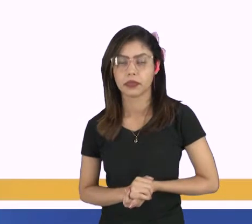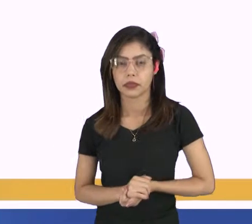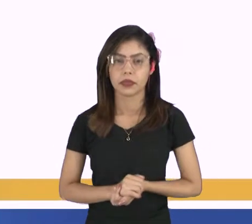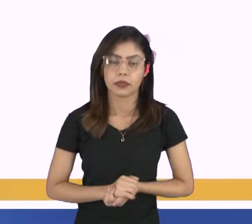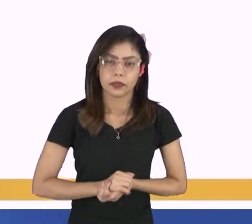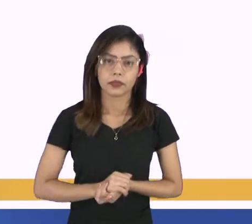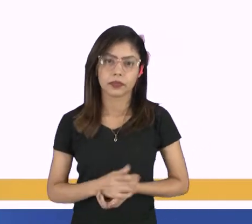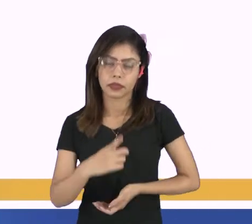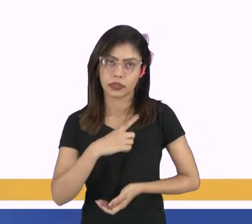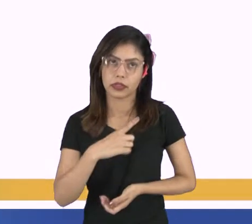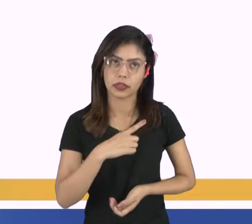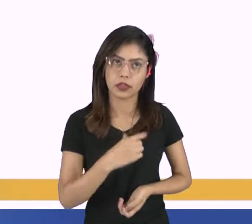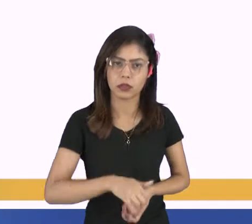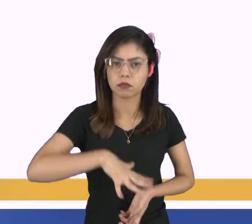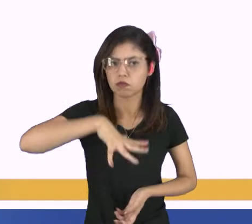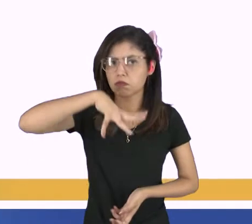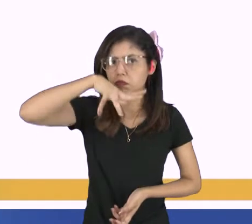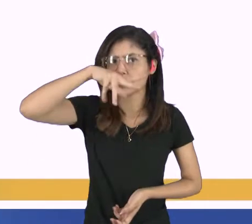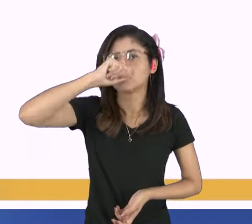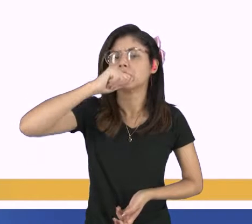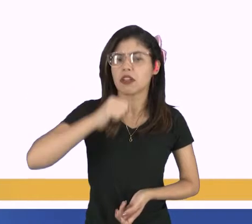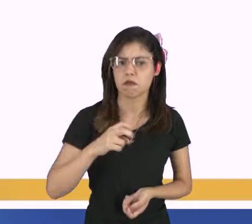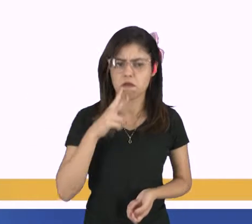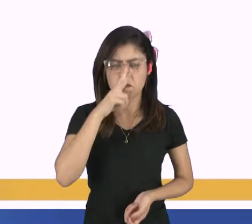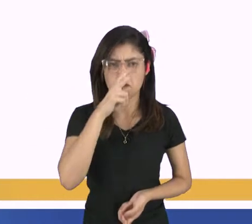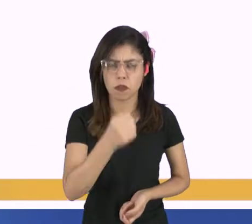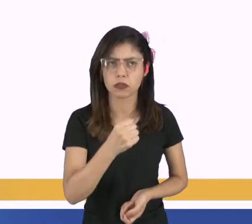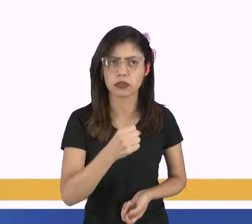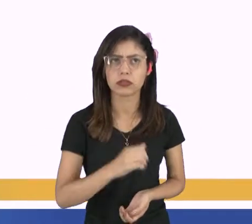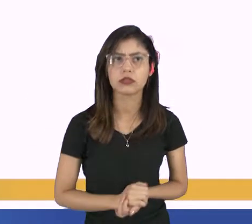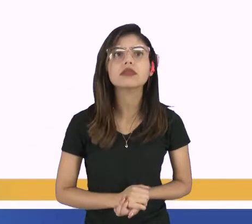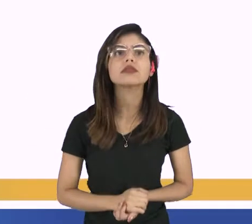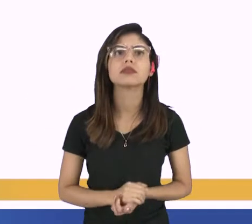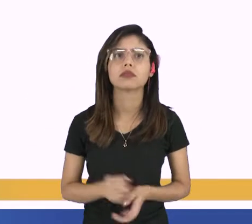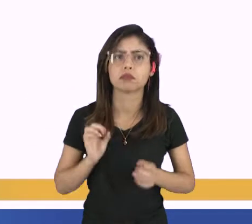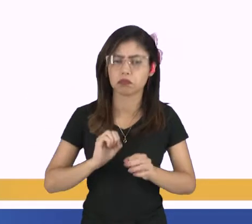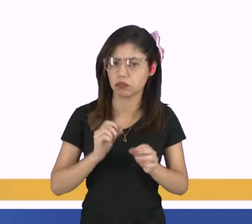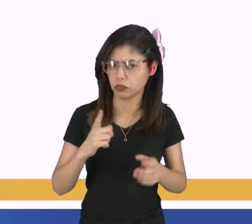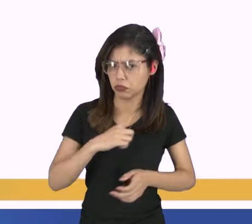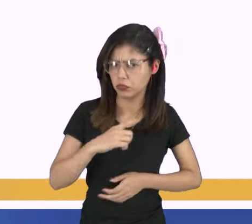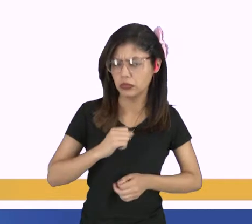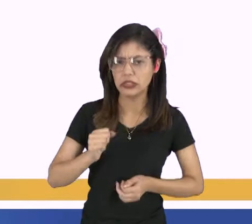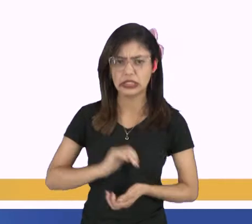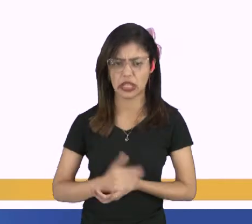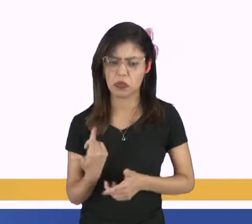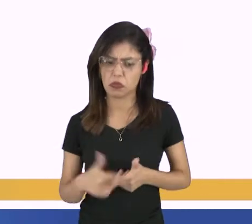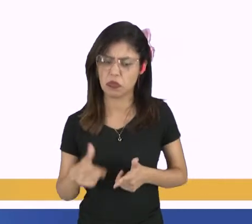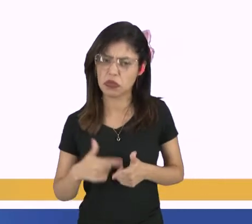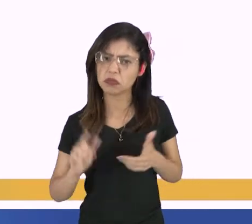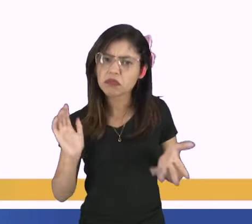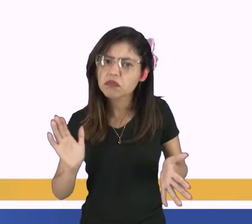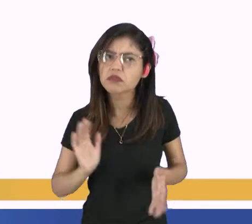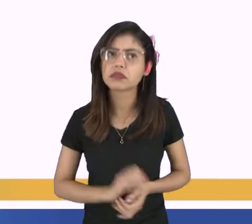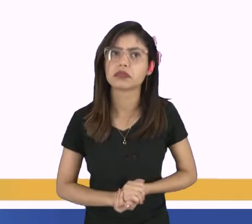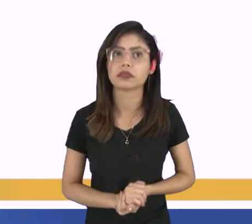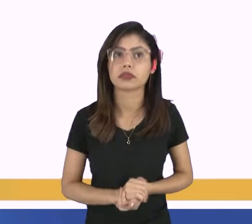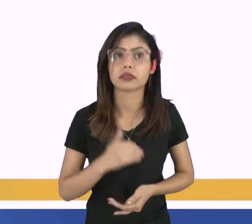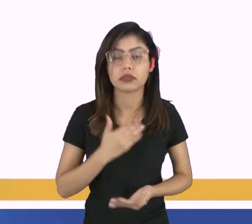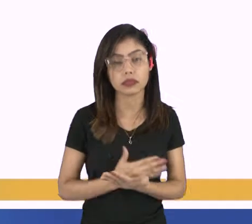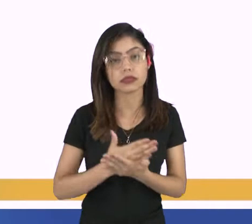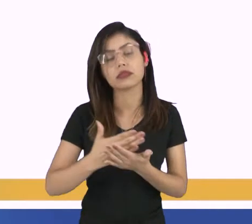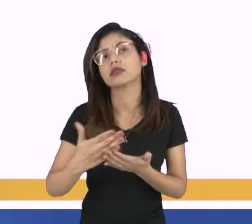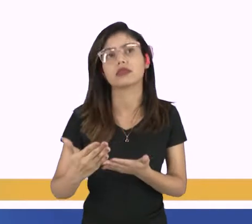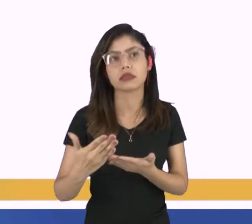rio Tamisa estava com um cheiro muito forte. E esse cheiro começou a causar, alguns desconfortos. E aí ele começou